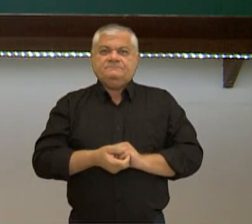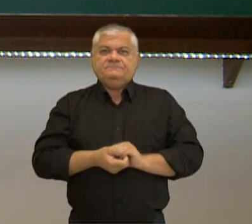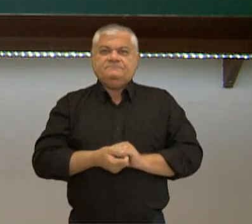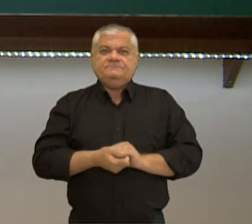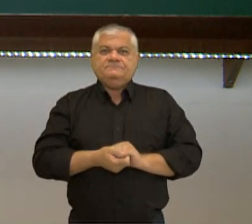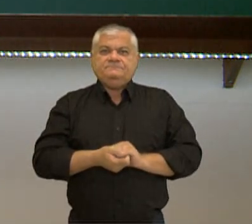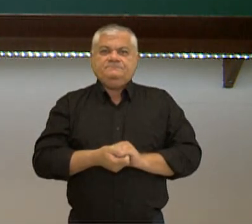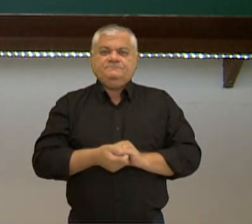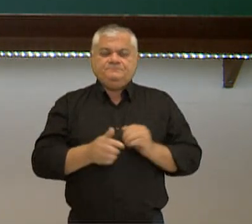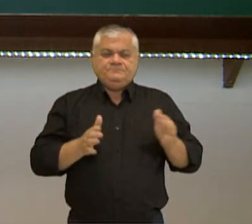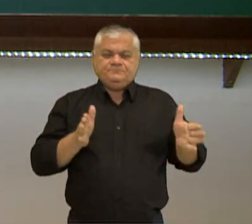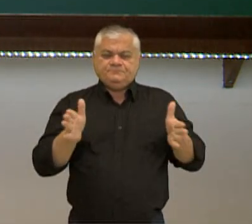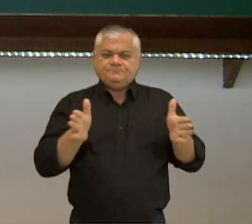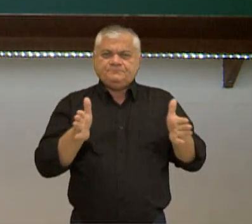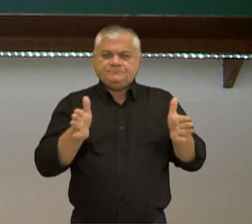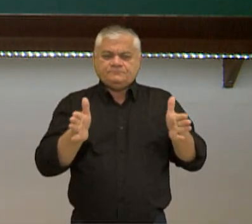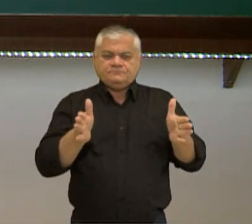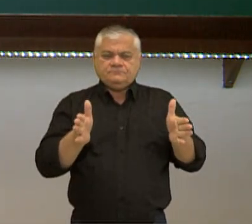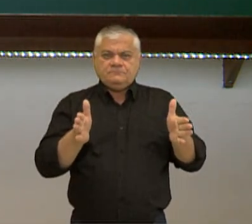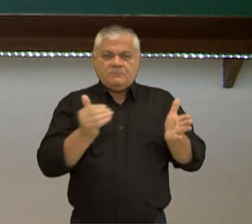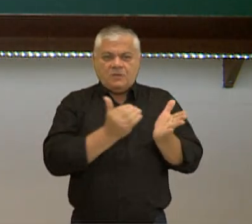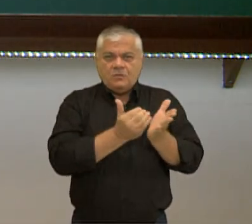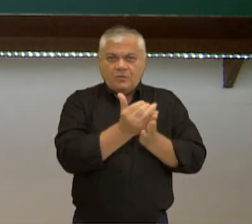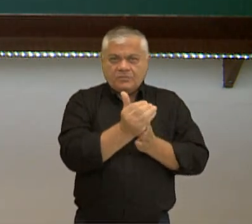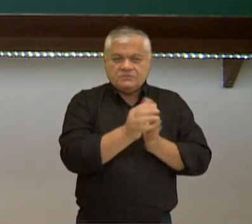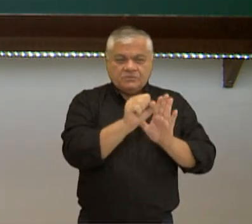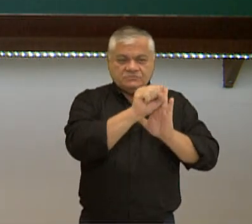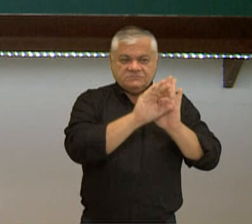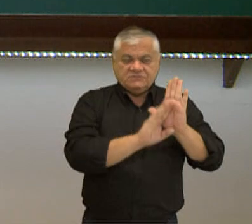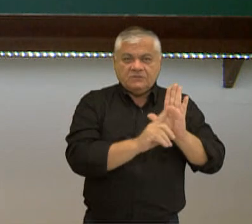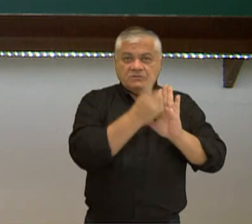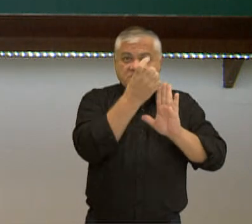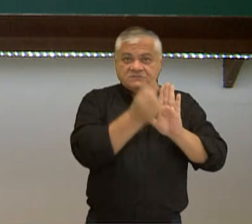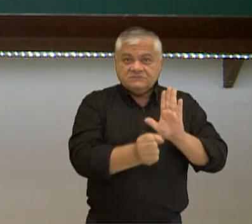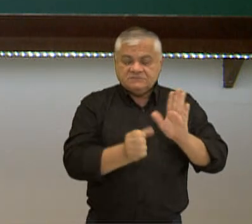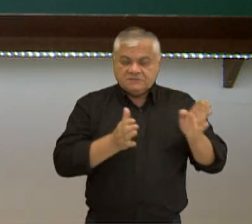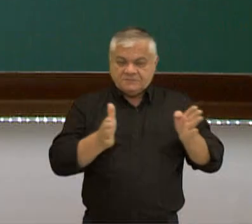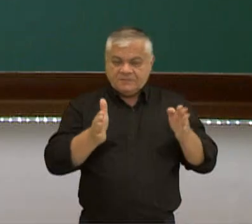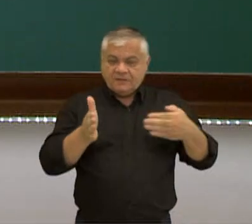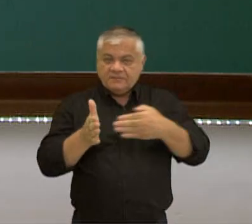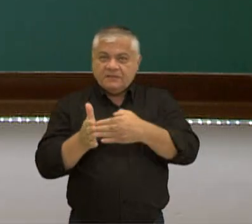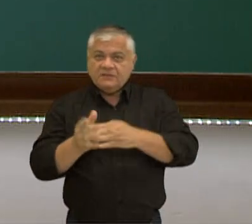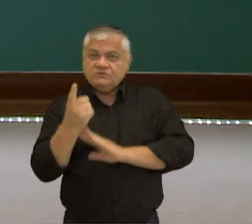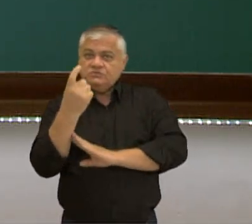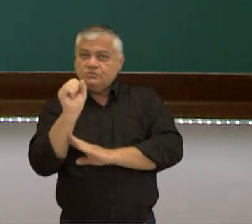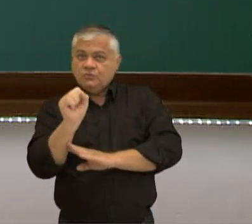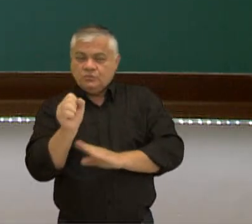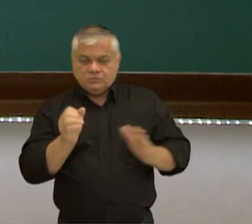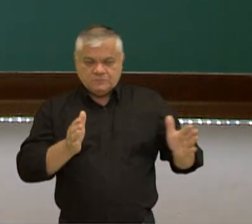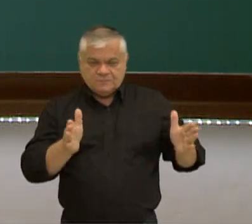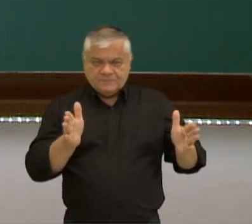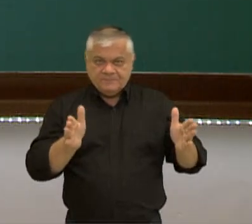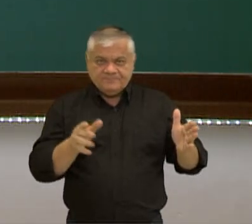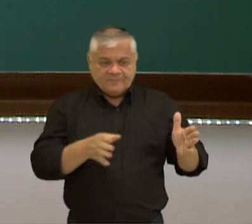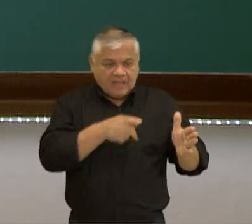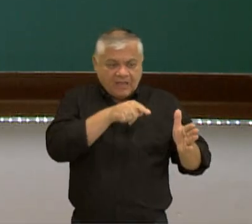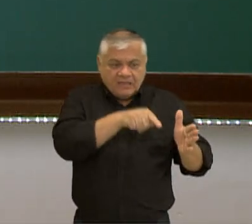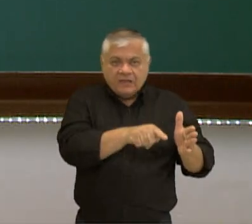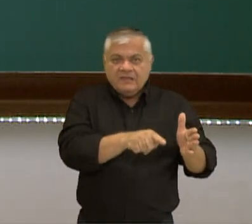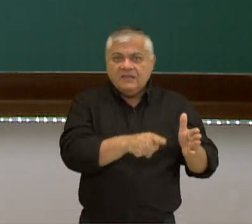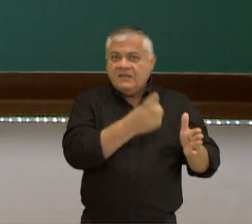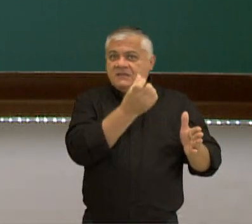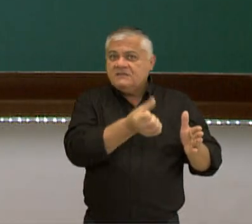O período que começou o século XVI prolongou-se até o século XVIII. A partir disso,